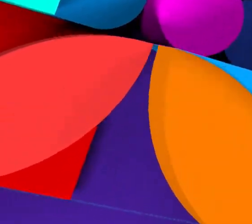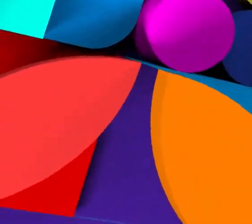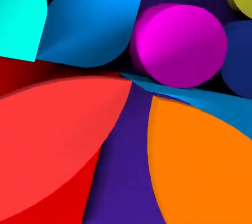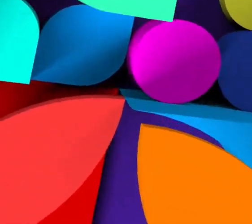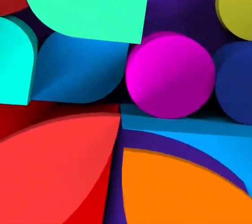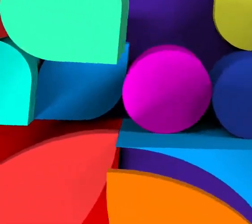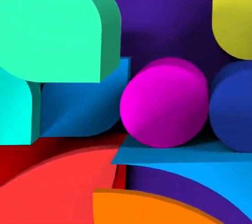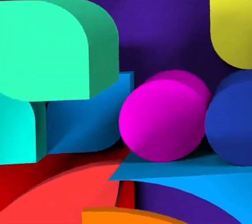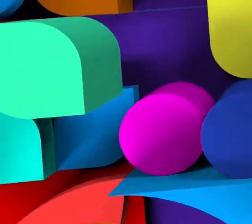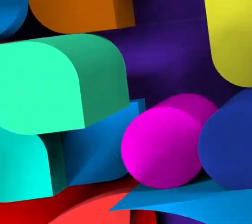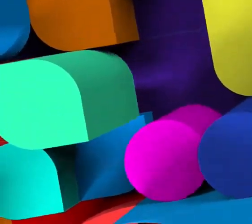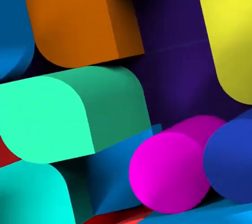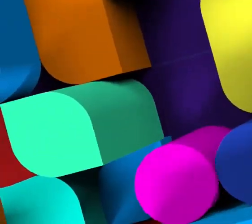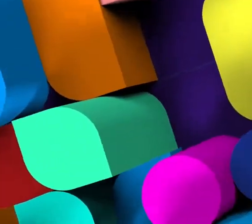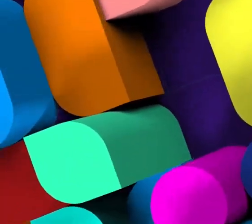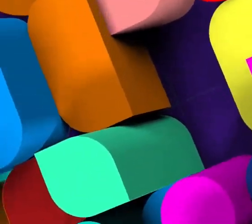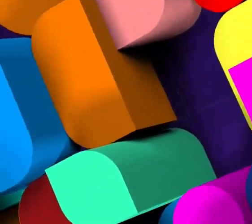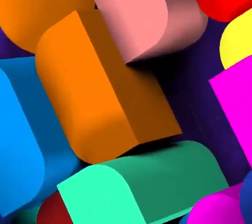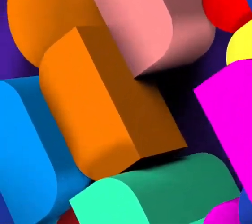E aí